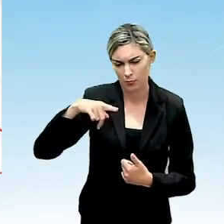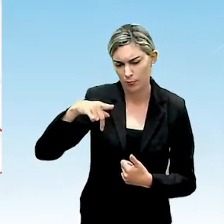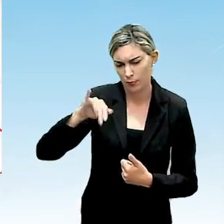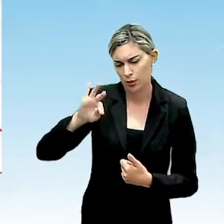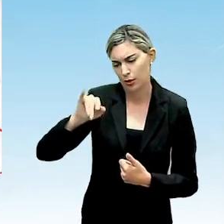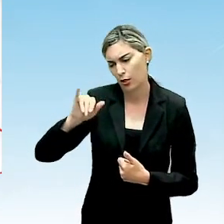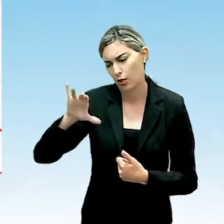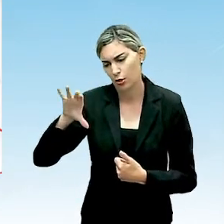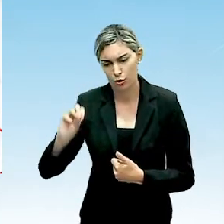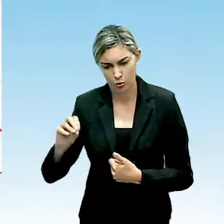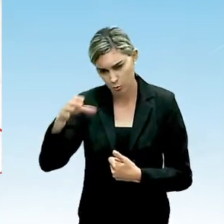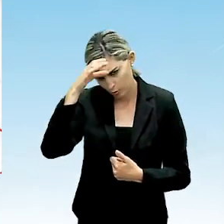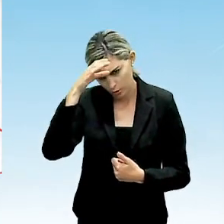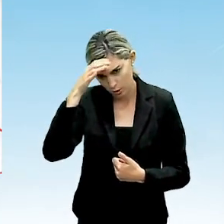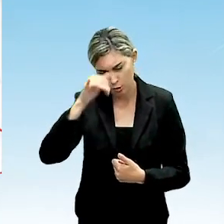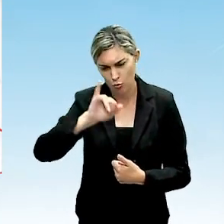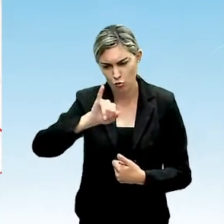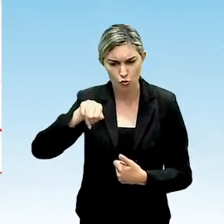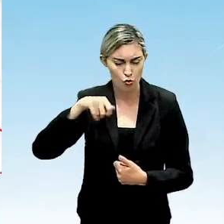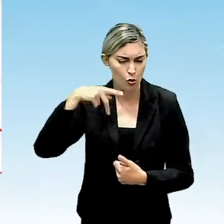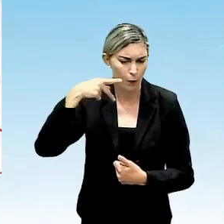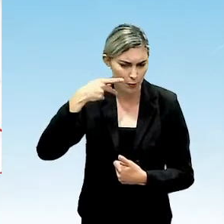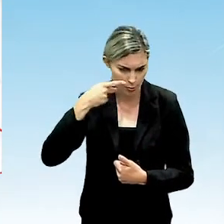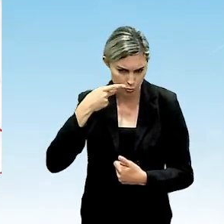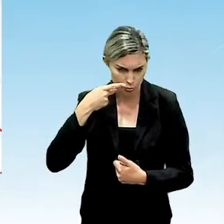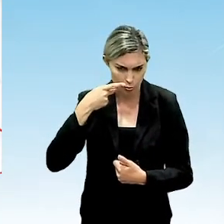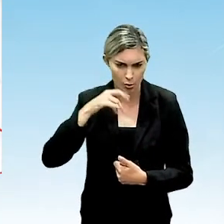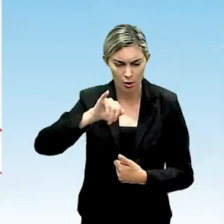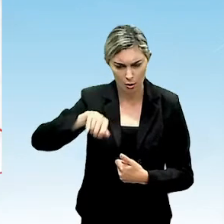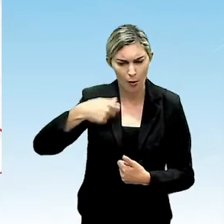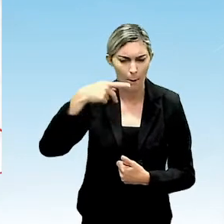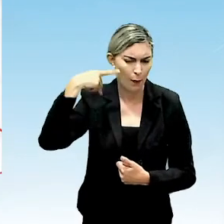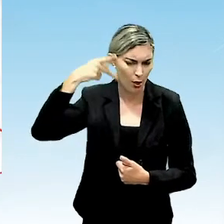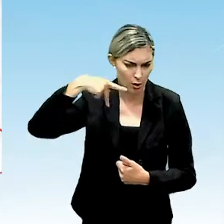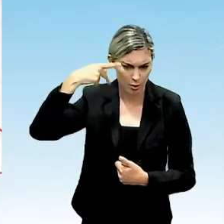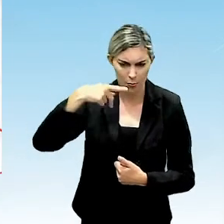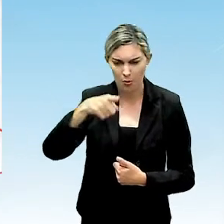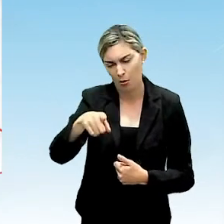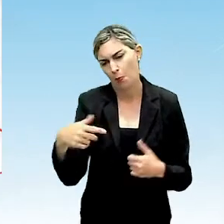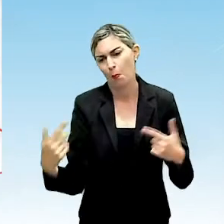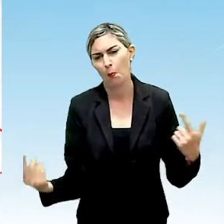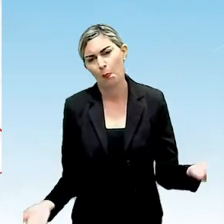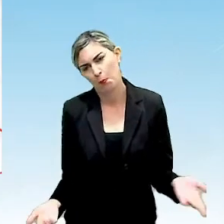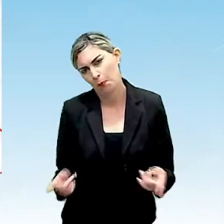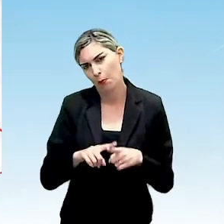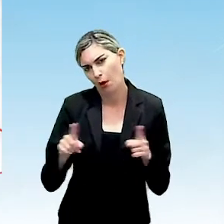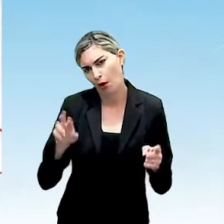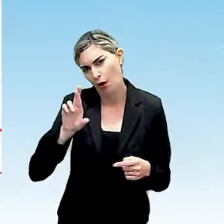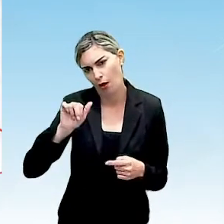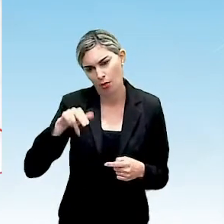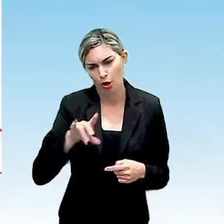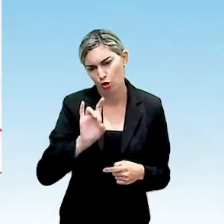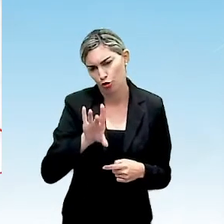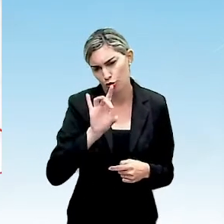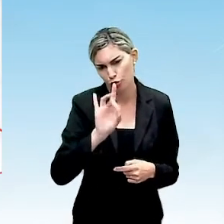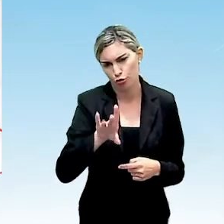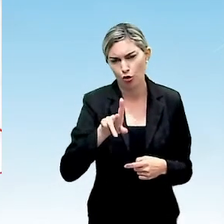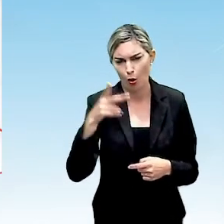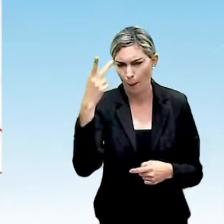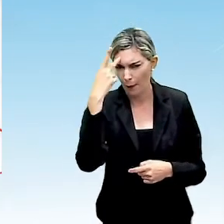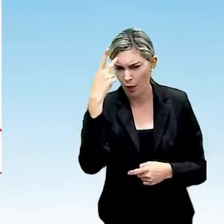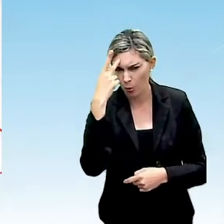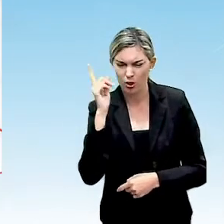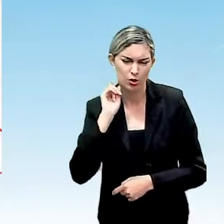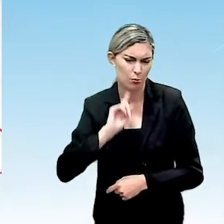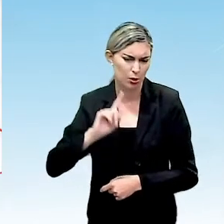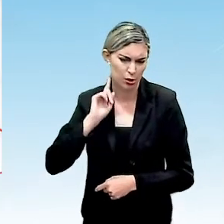Pessoa, né, o tio de João Pessoa, paraibano, por mais que seja paraibano e você diga, mas Renato, ele não era só sobre paulistas e mineiros,